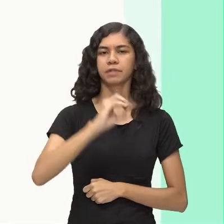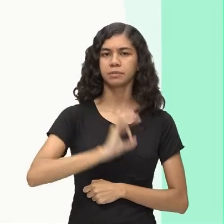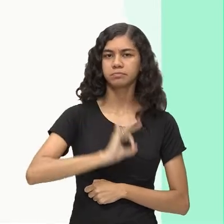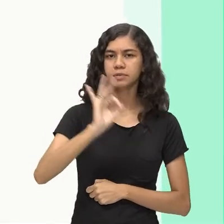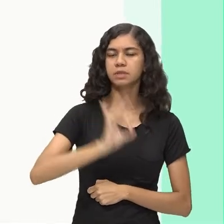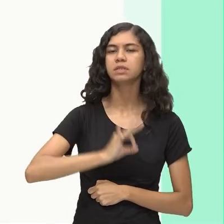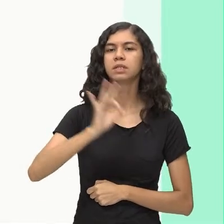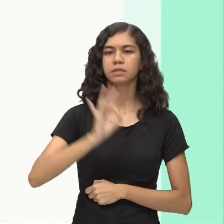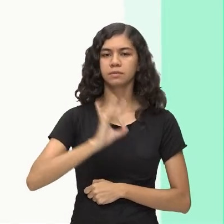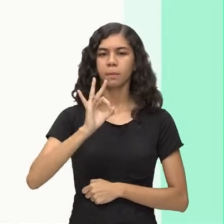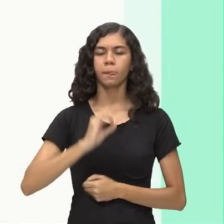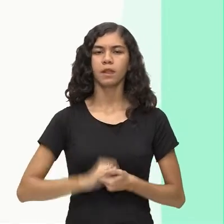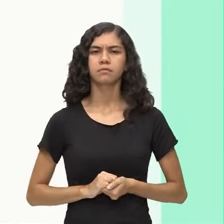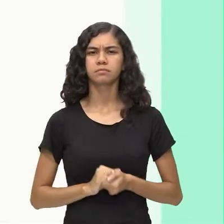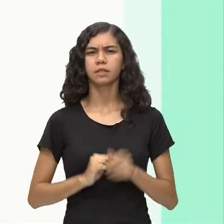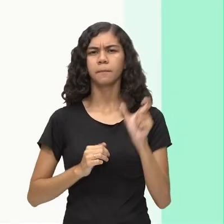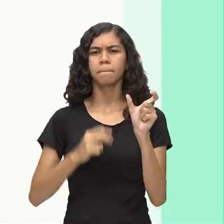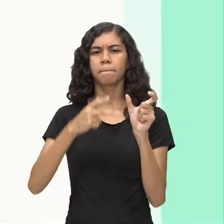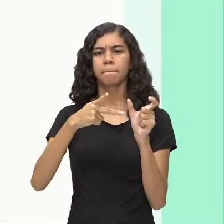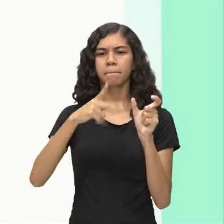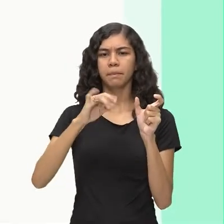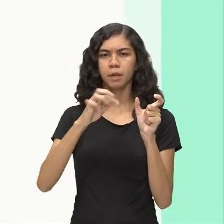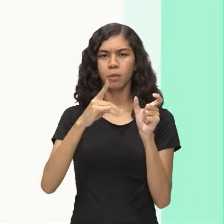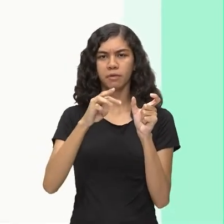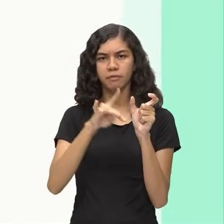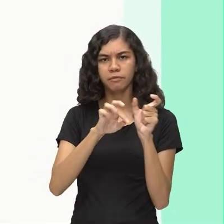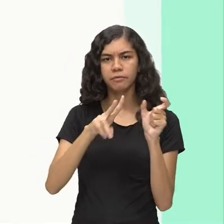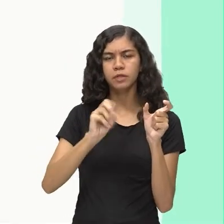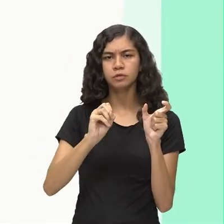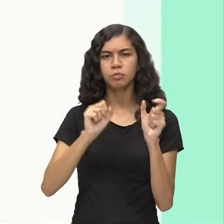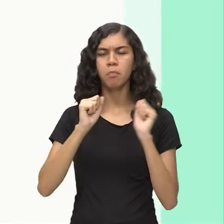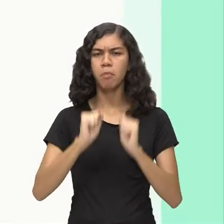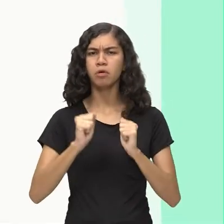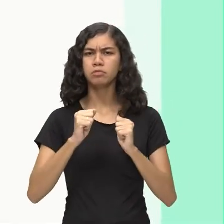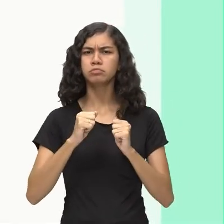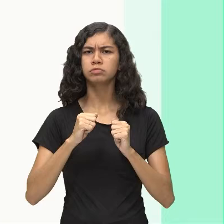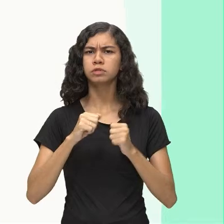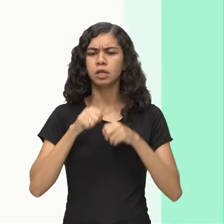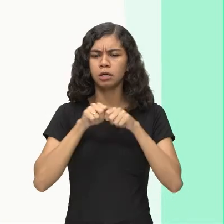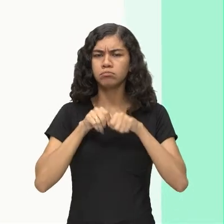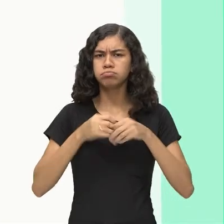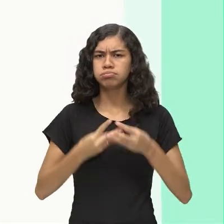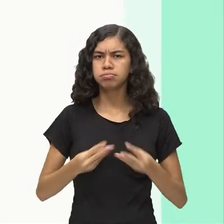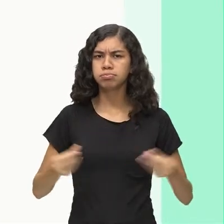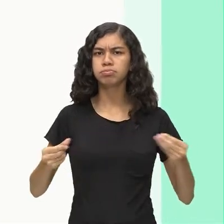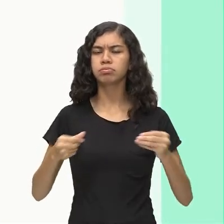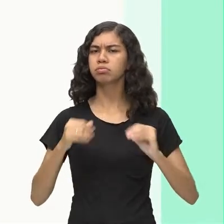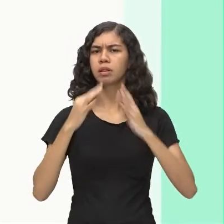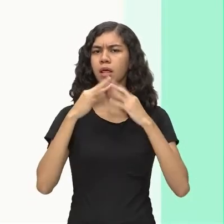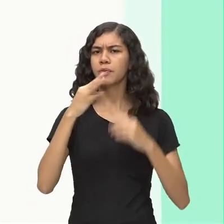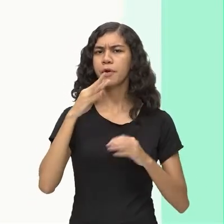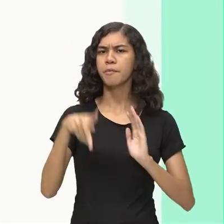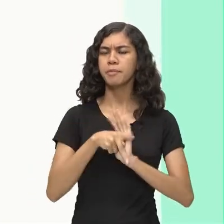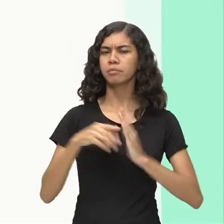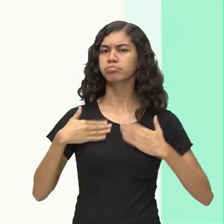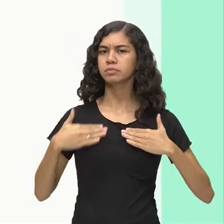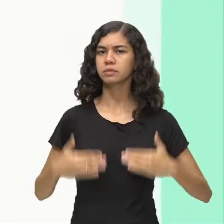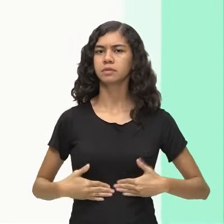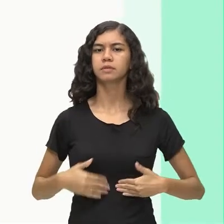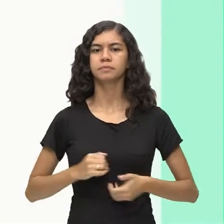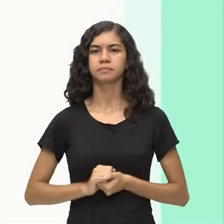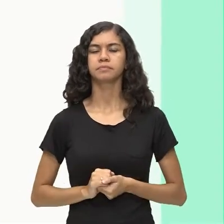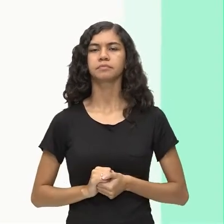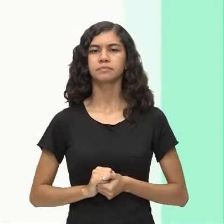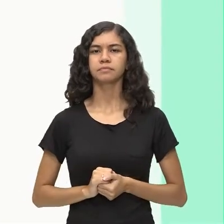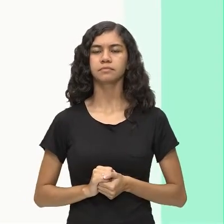é que o papilomavírus ele pode ser eliminado naturalmente pelo corpo, né? E aí, quando o DNA do vírus ele